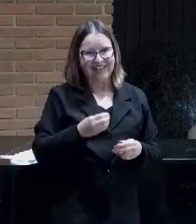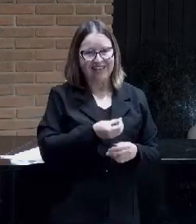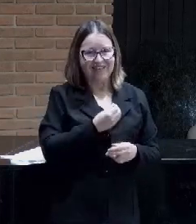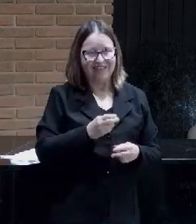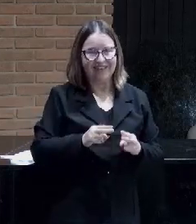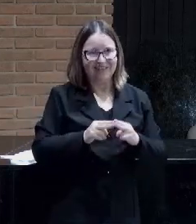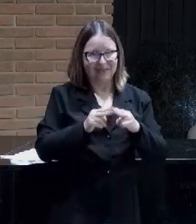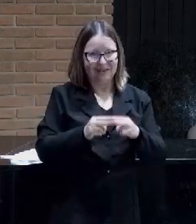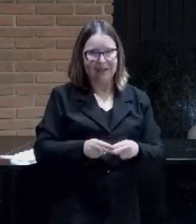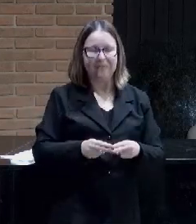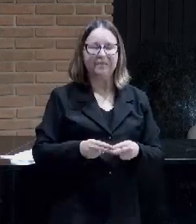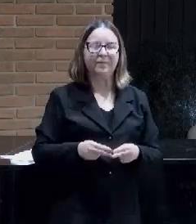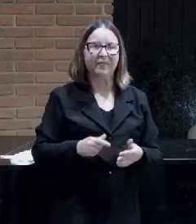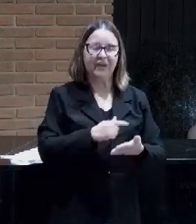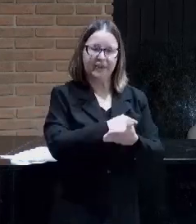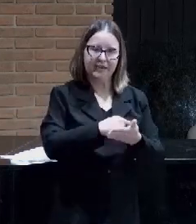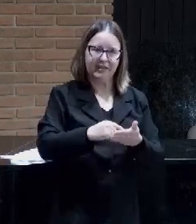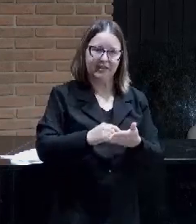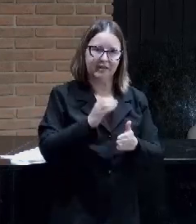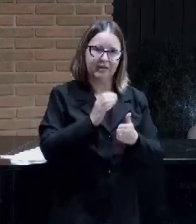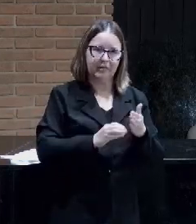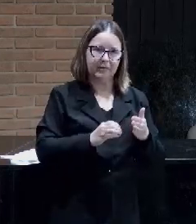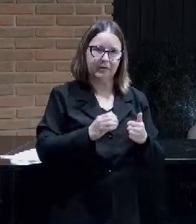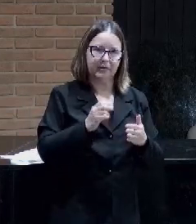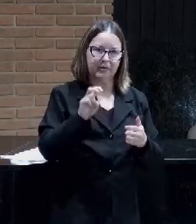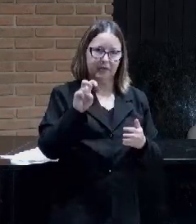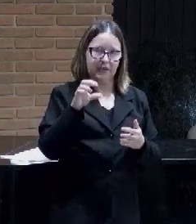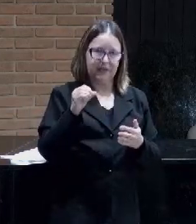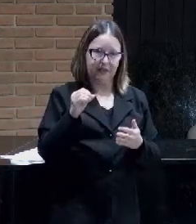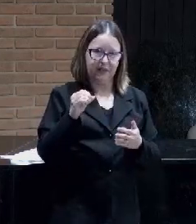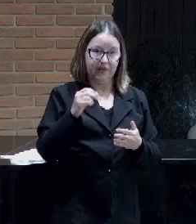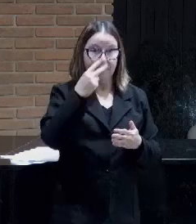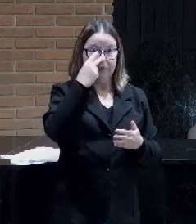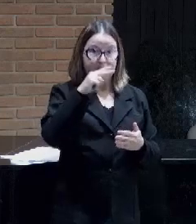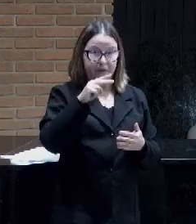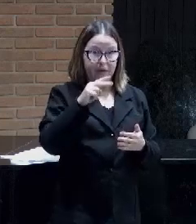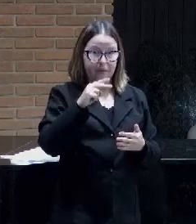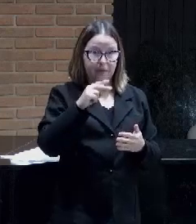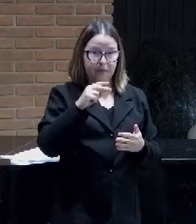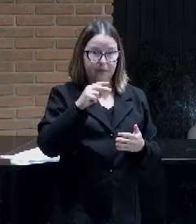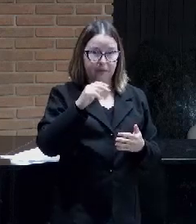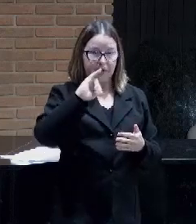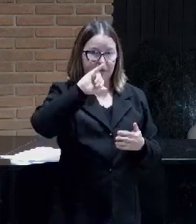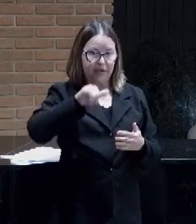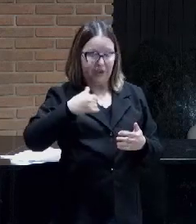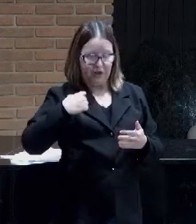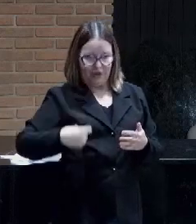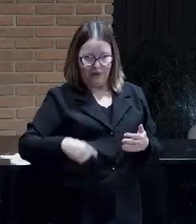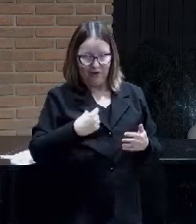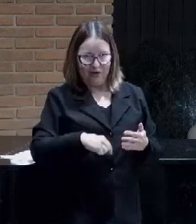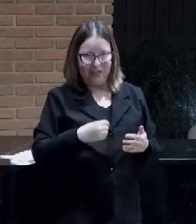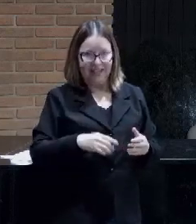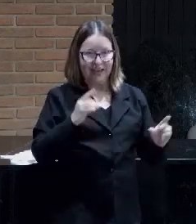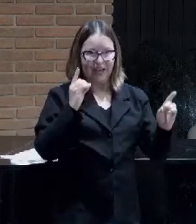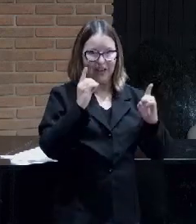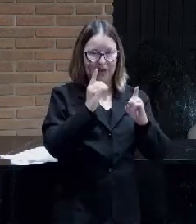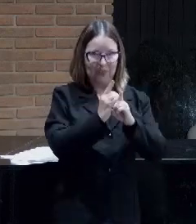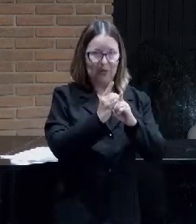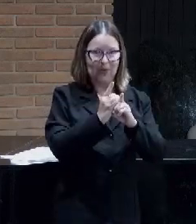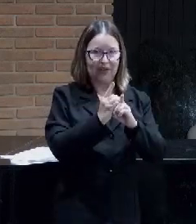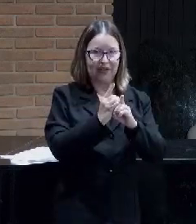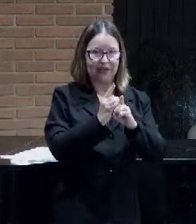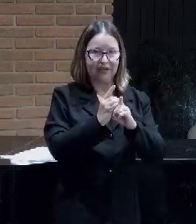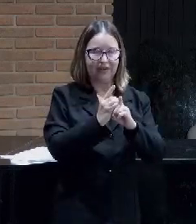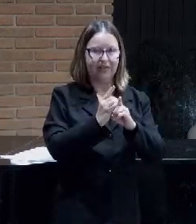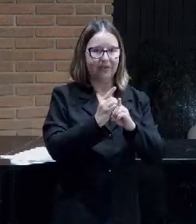Gênesis 50, nós vemos que José se encontra com seus irmãos no grande encontro no final do capítulo. E eles começam a conversar ali, e os seus